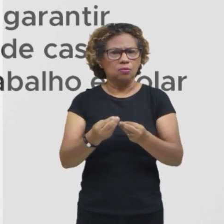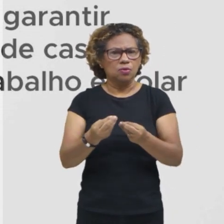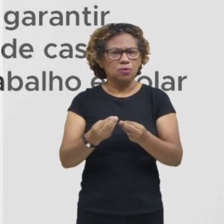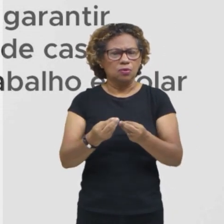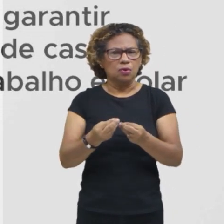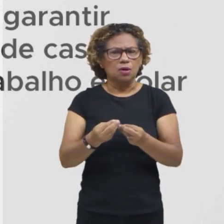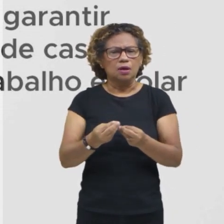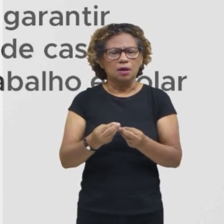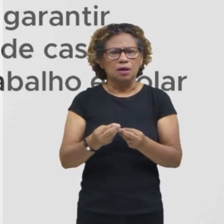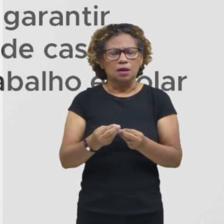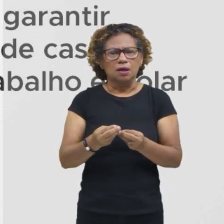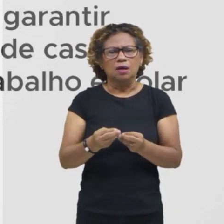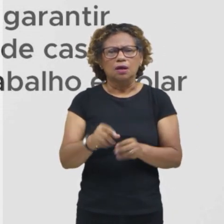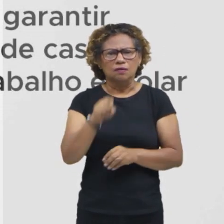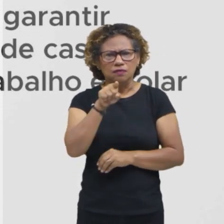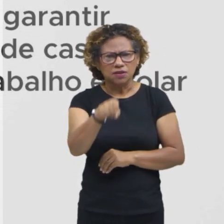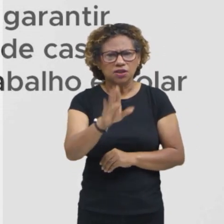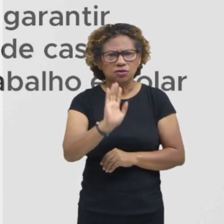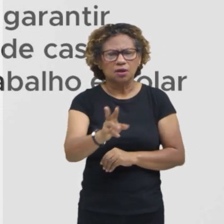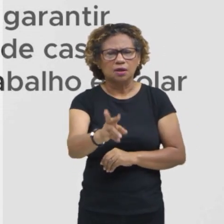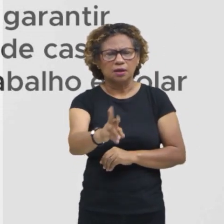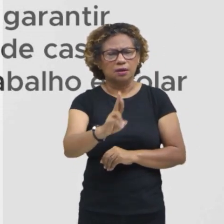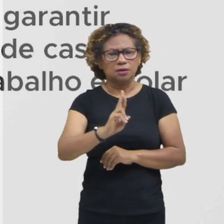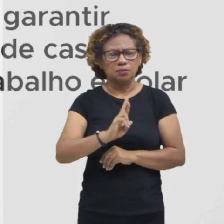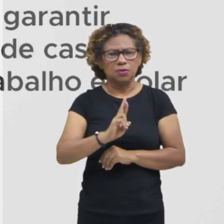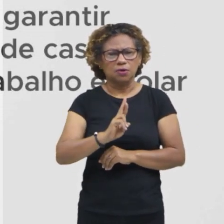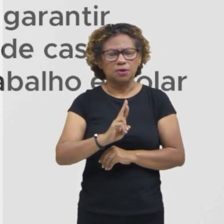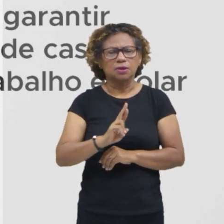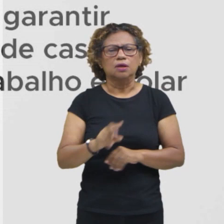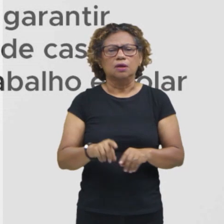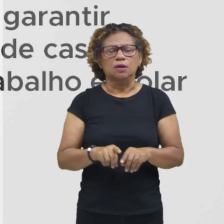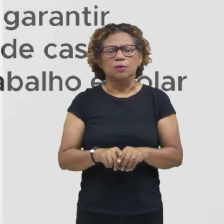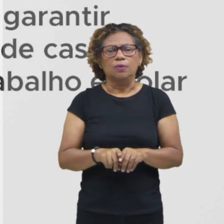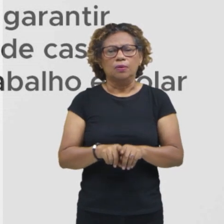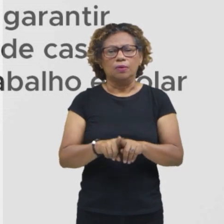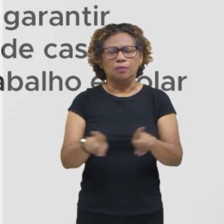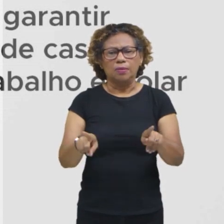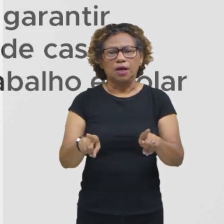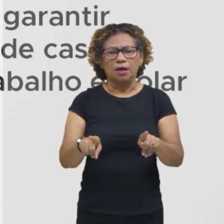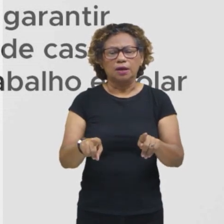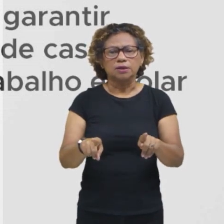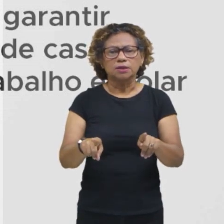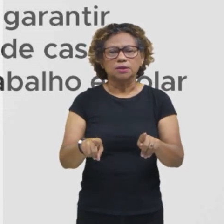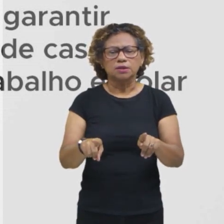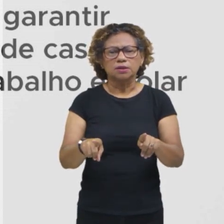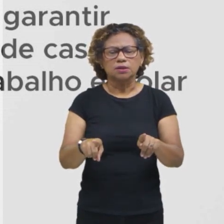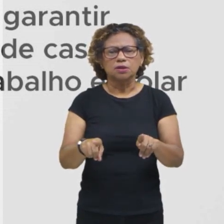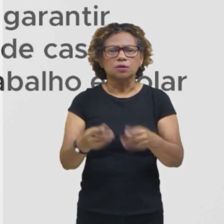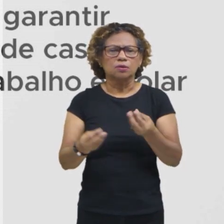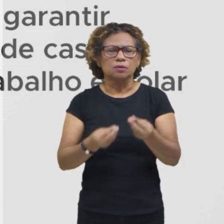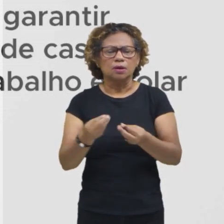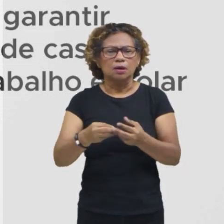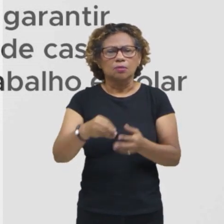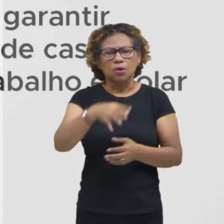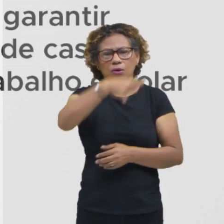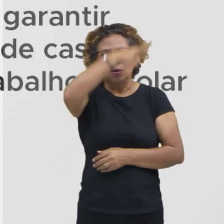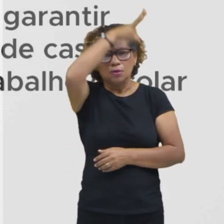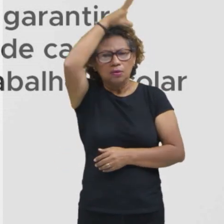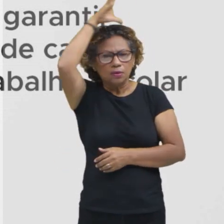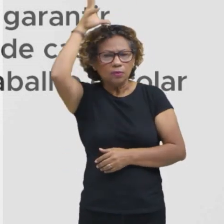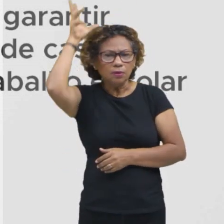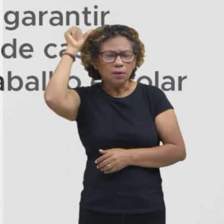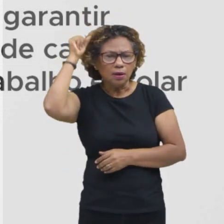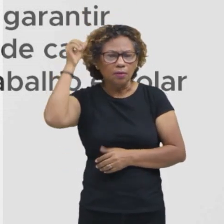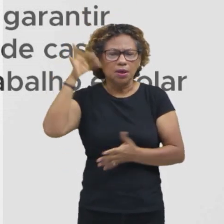tem respondido sobre esse, e um outro comentário dele em relação ao Amazonas apresentar um centro